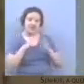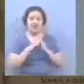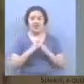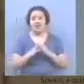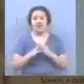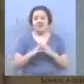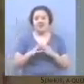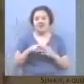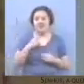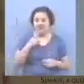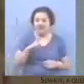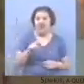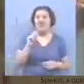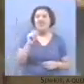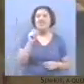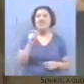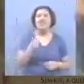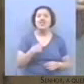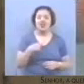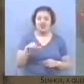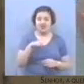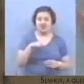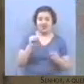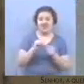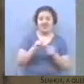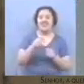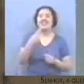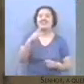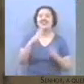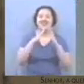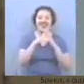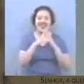Escuta, minha filha. O que que eu tinha que fazer na sua casa?